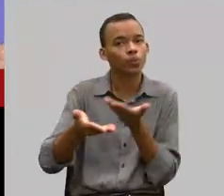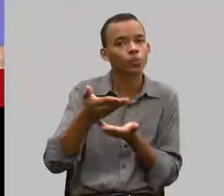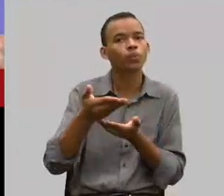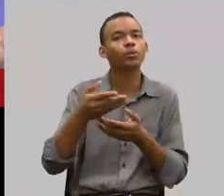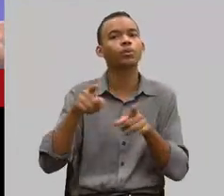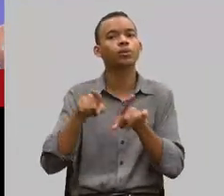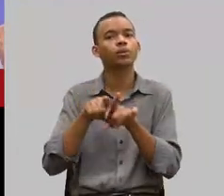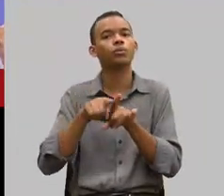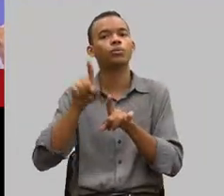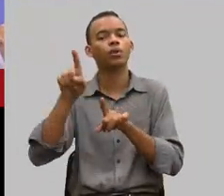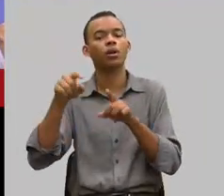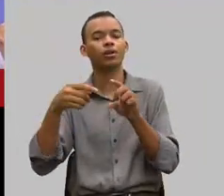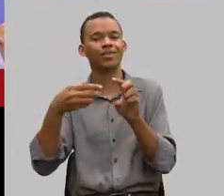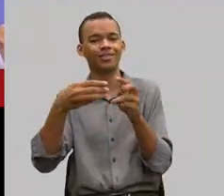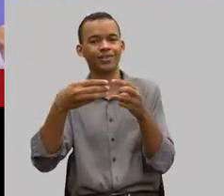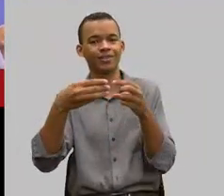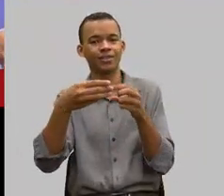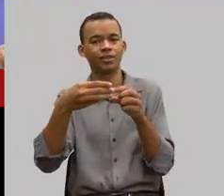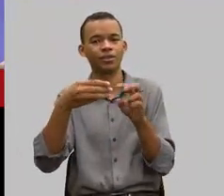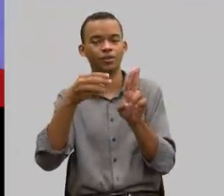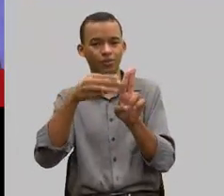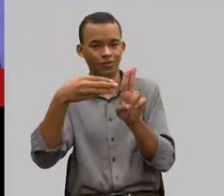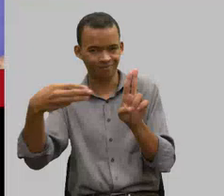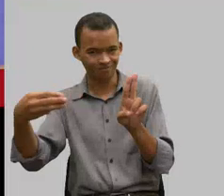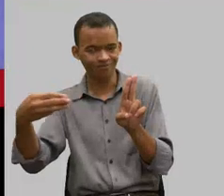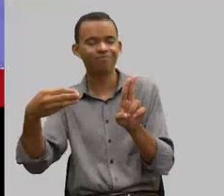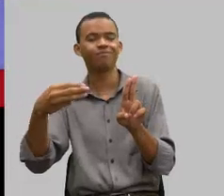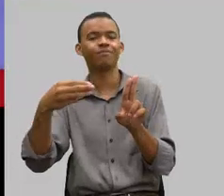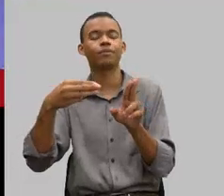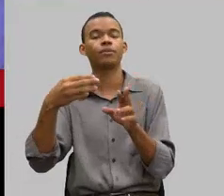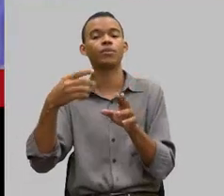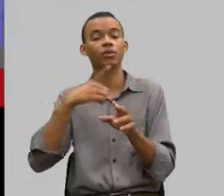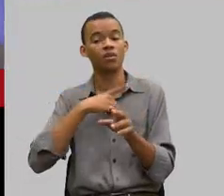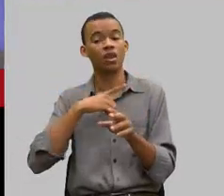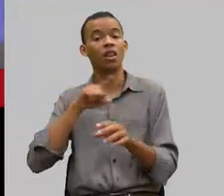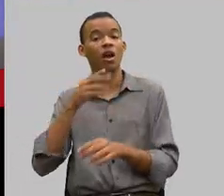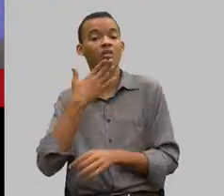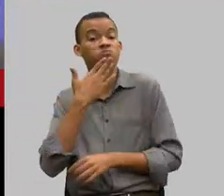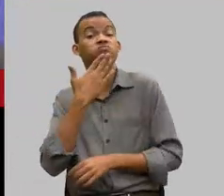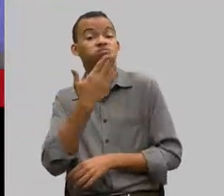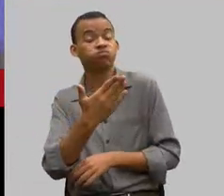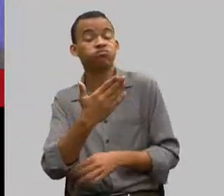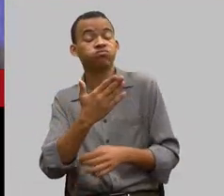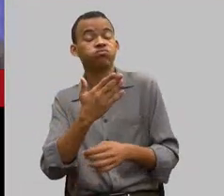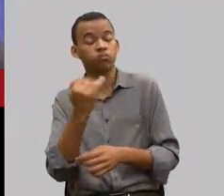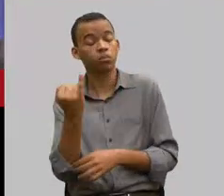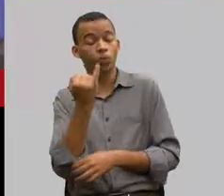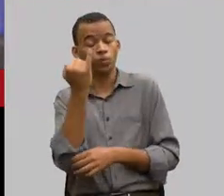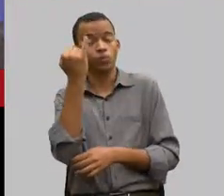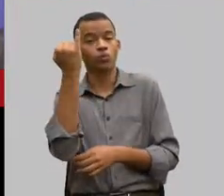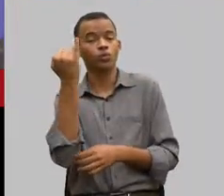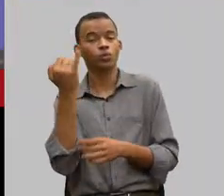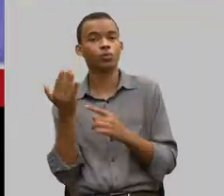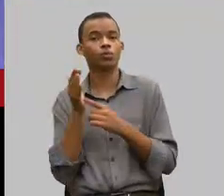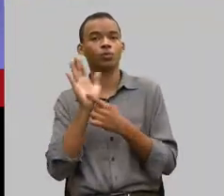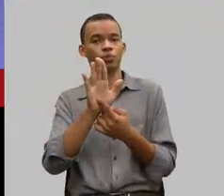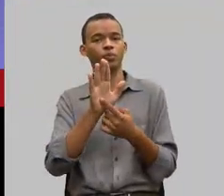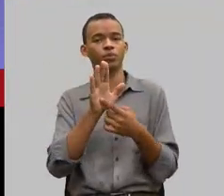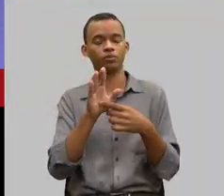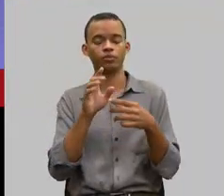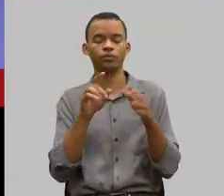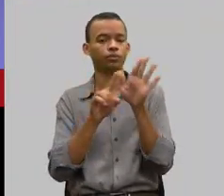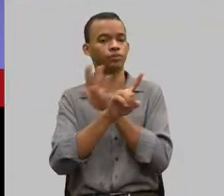ueng diante das reivindicações importantes que os docentes apresentam eh a segunda